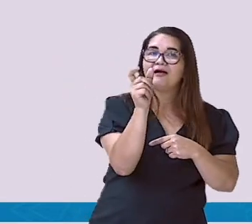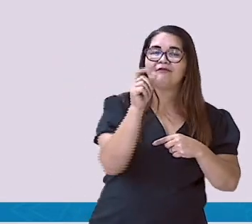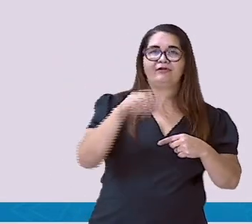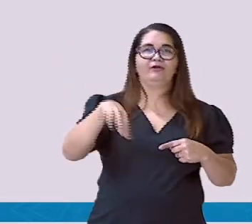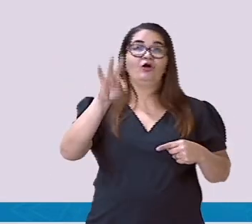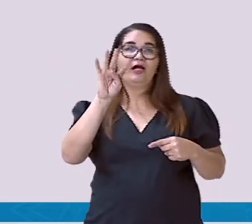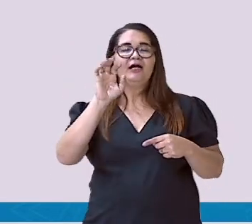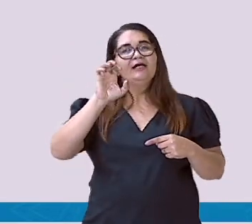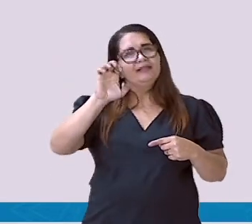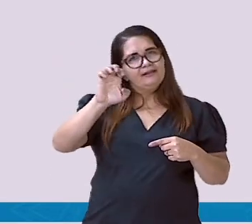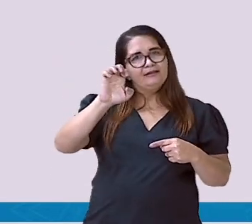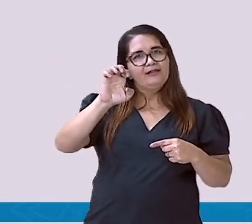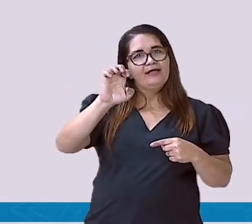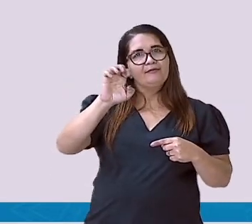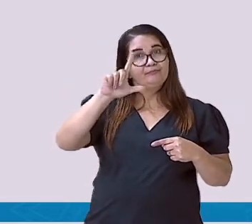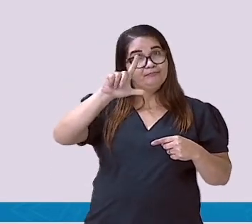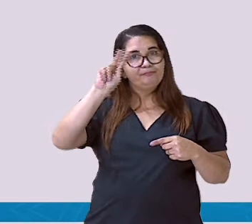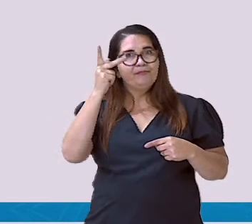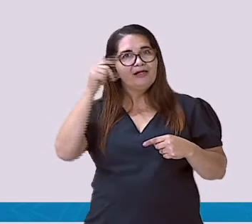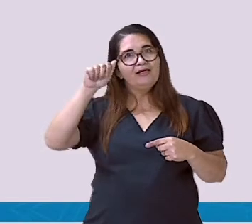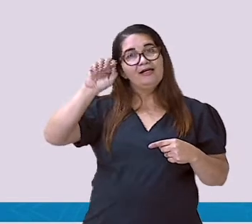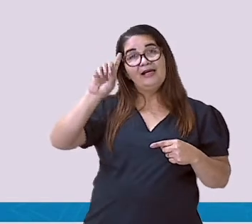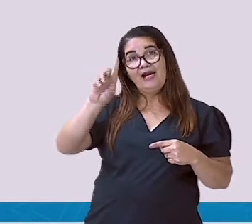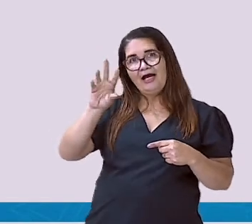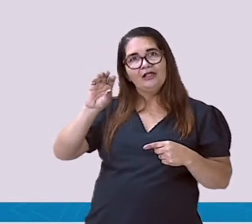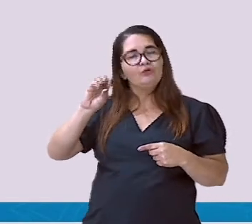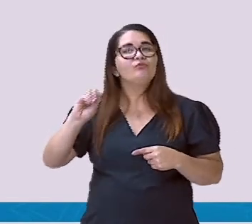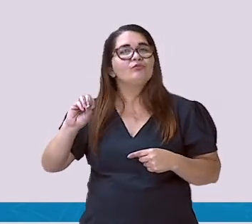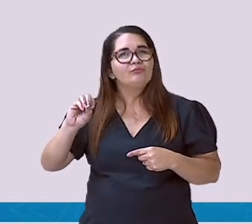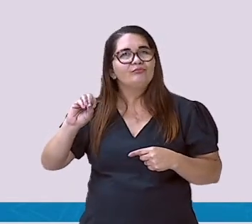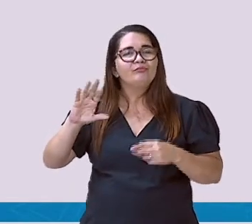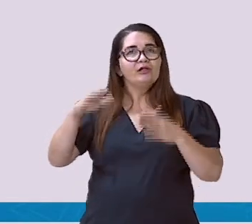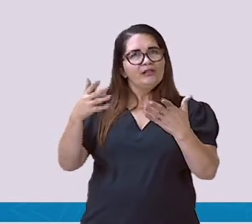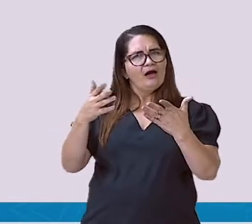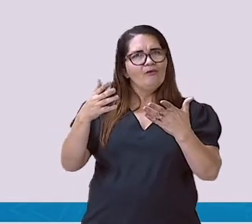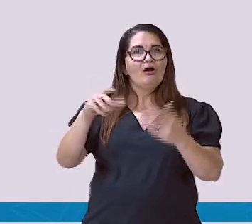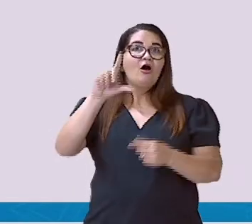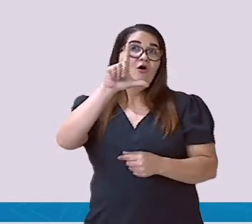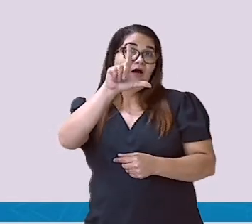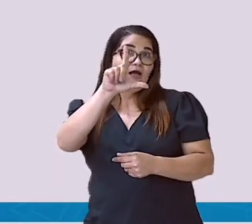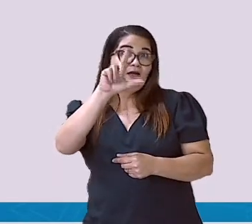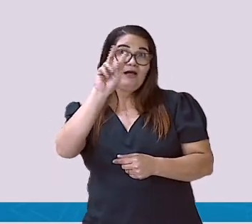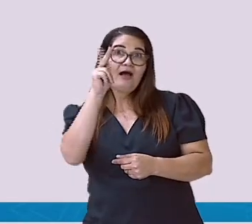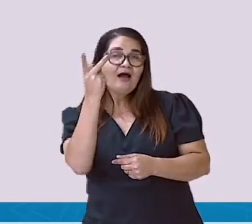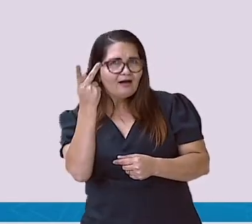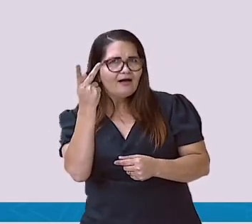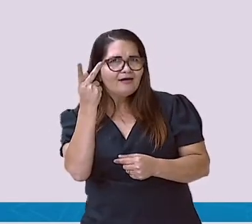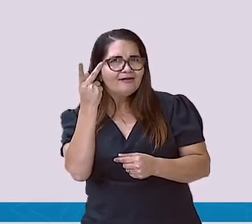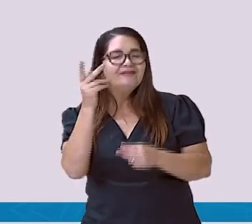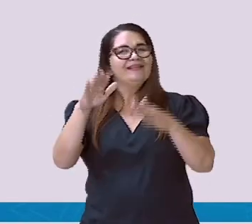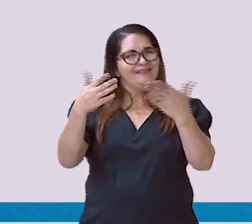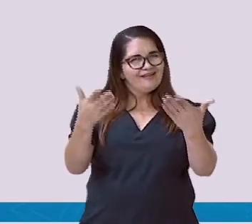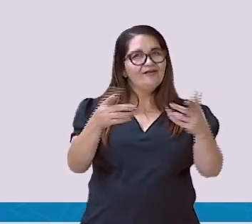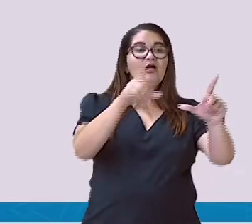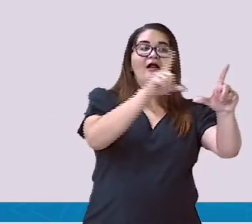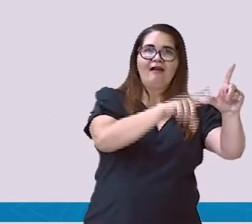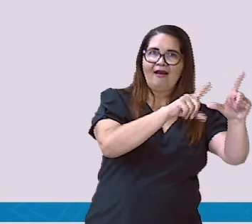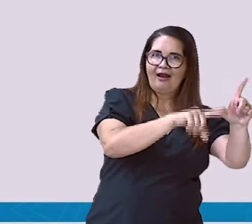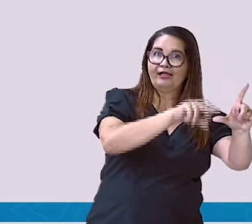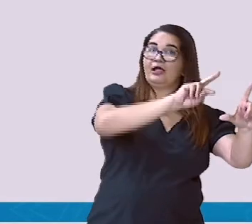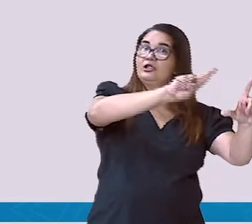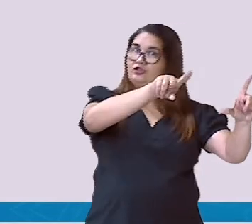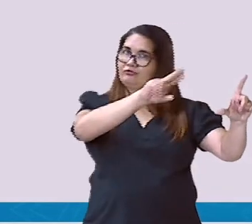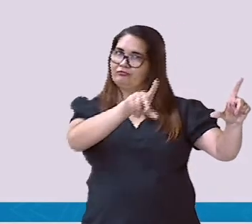também tenho o LH. Então, eu não vou ter a mesma quantidade de letras e a mesma quantidade de